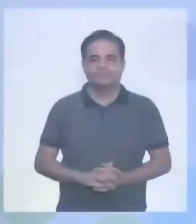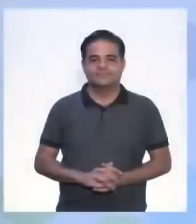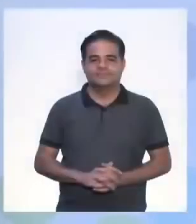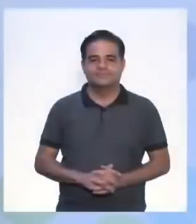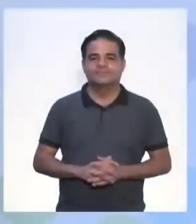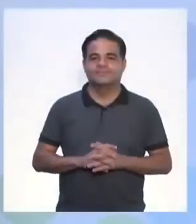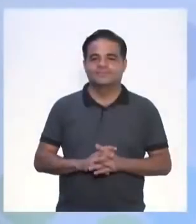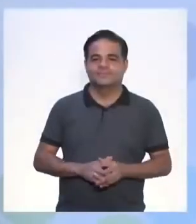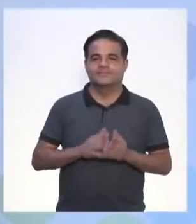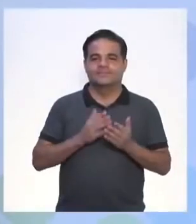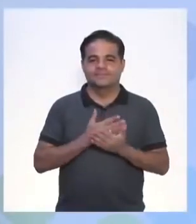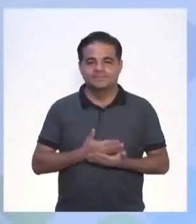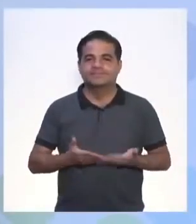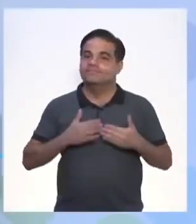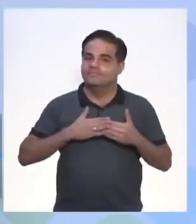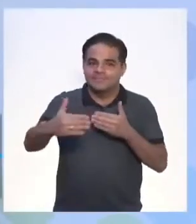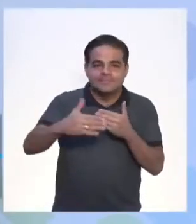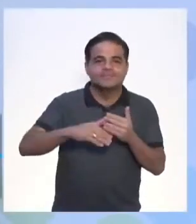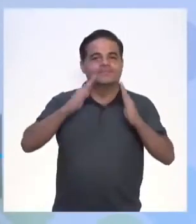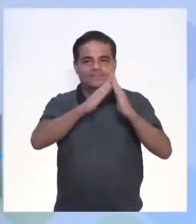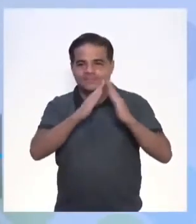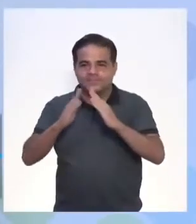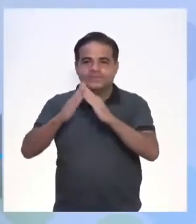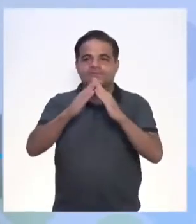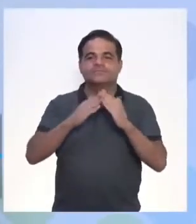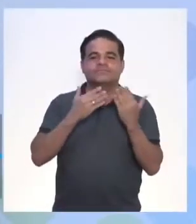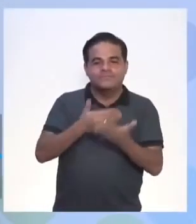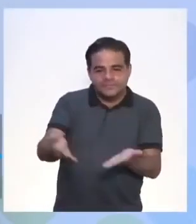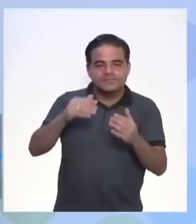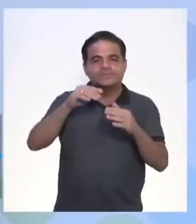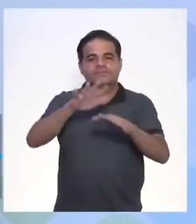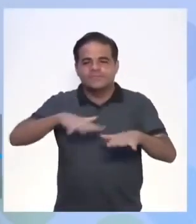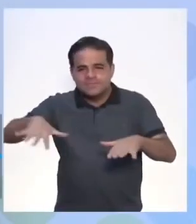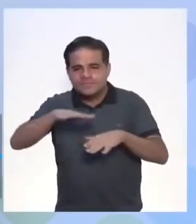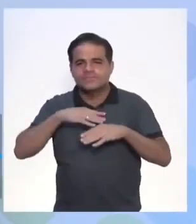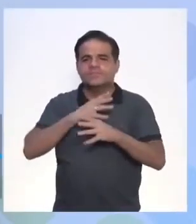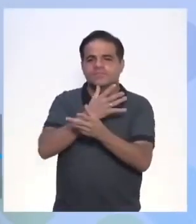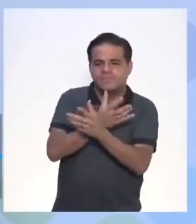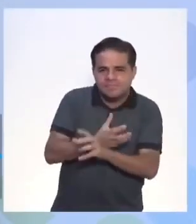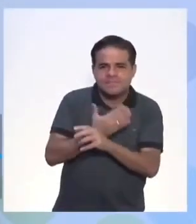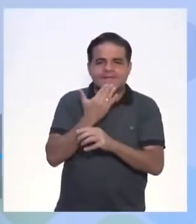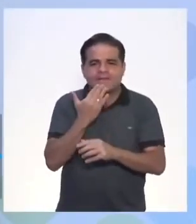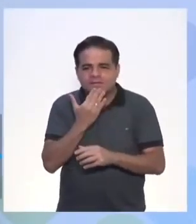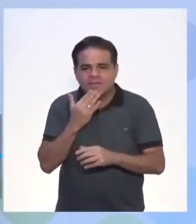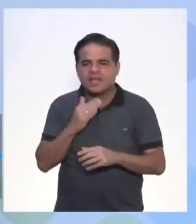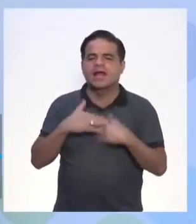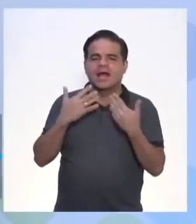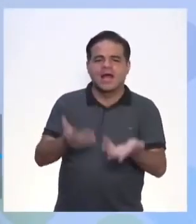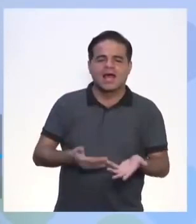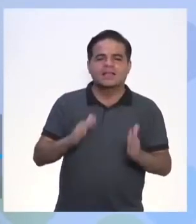Vamos lá, então. Uma casa enorme, deserta, maltratada.